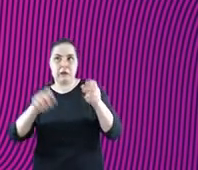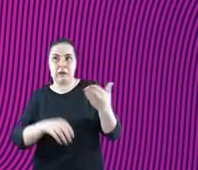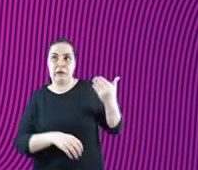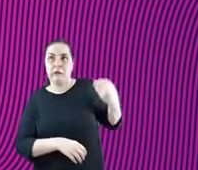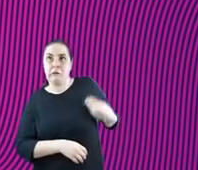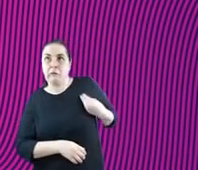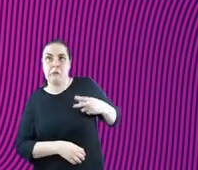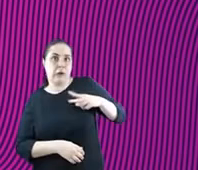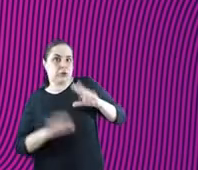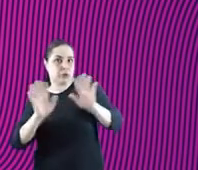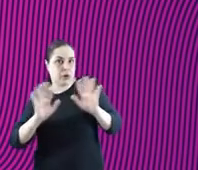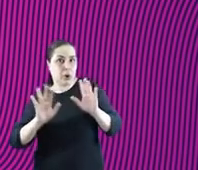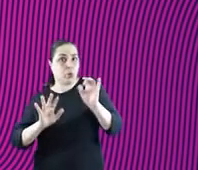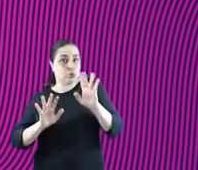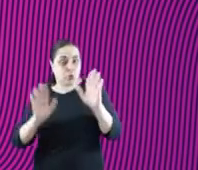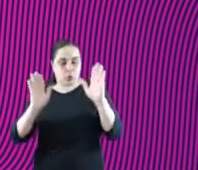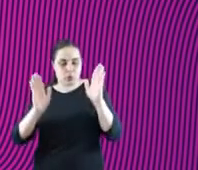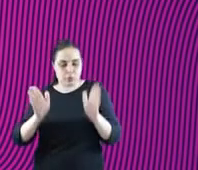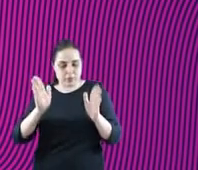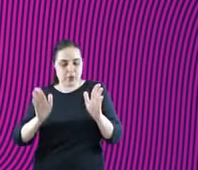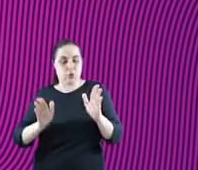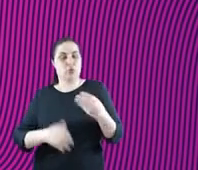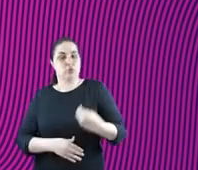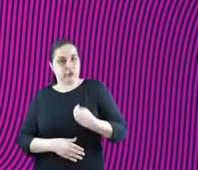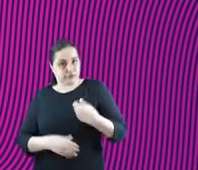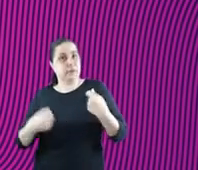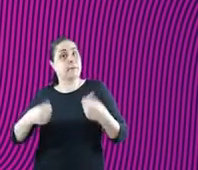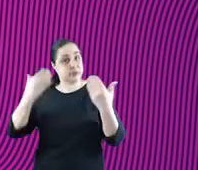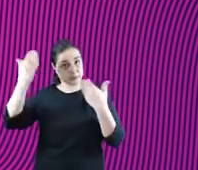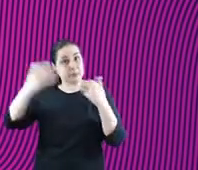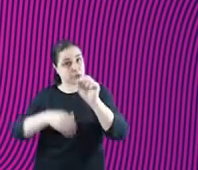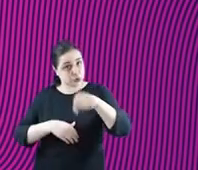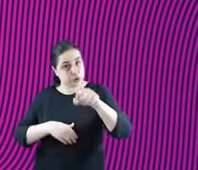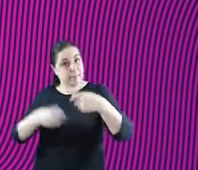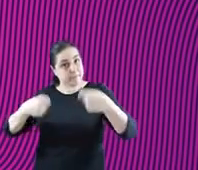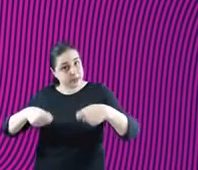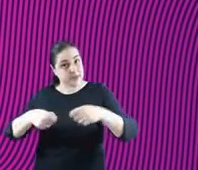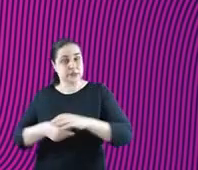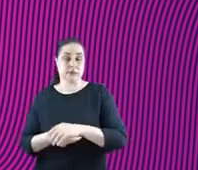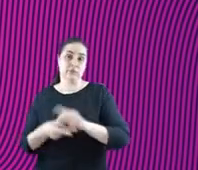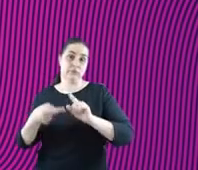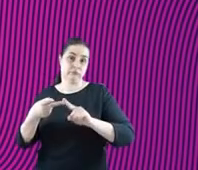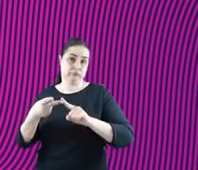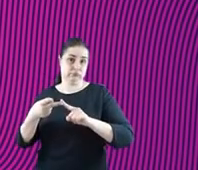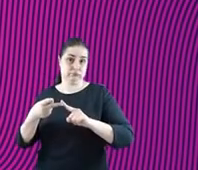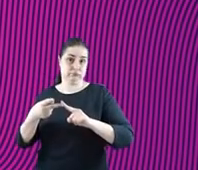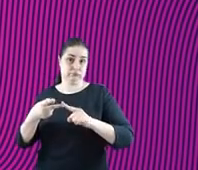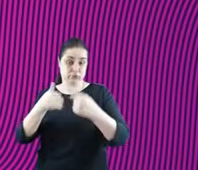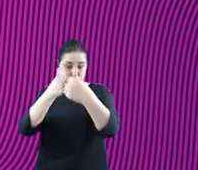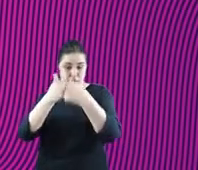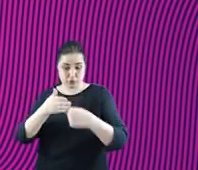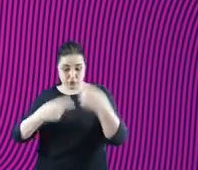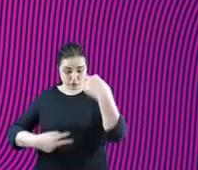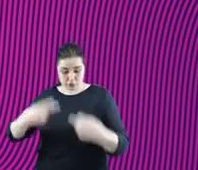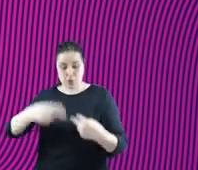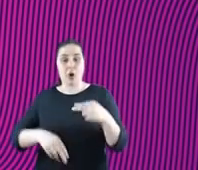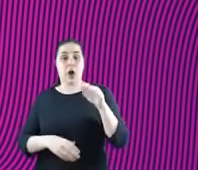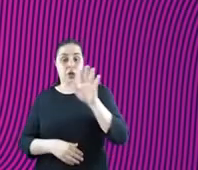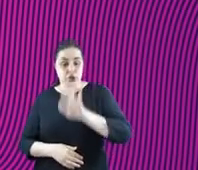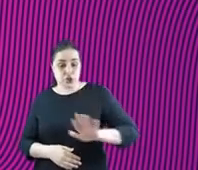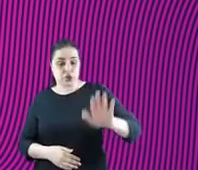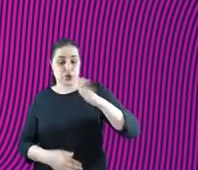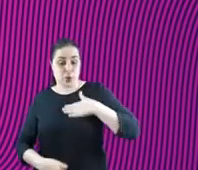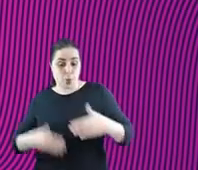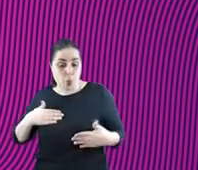nesse momento sim você precisa de um clínico, nesse momento sim você precisa de um cardiólogo. Mas eu não tive nada, nunca nada no coração. Mas olha só, amor,